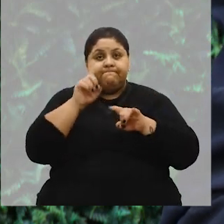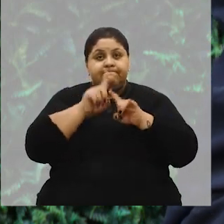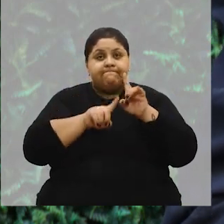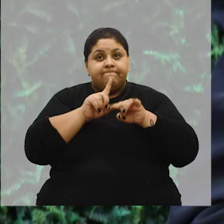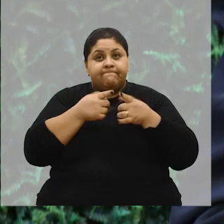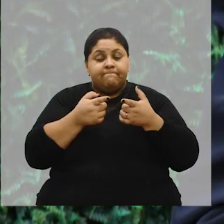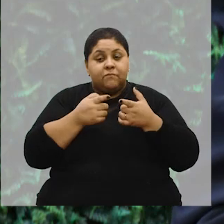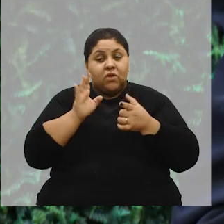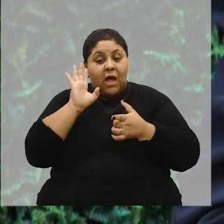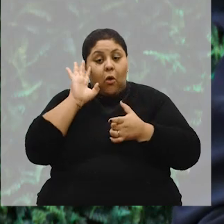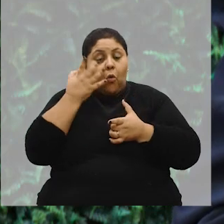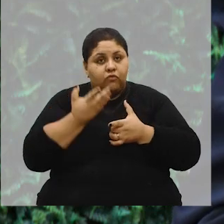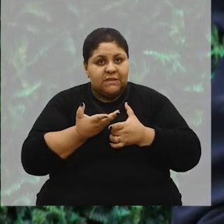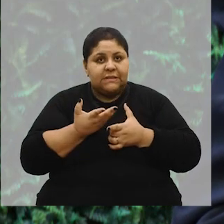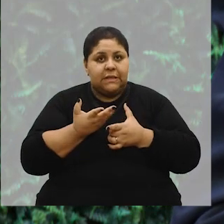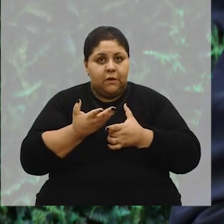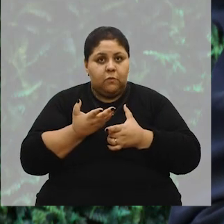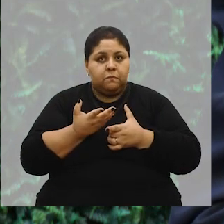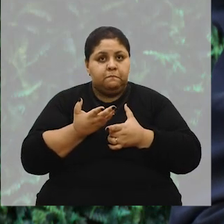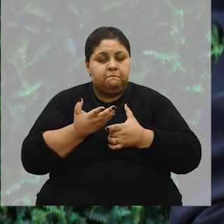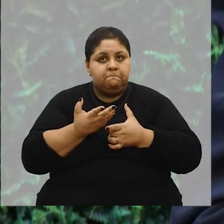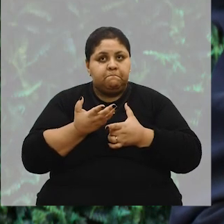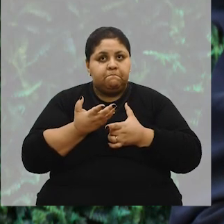que aconteceram,